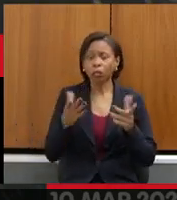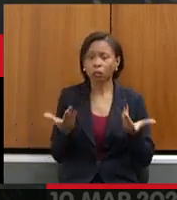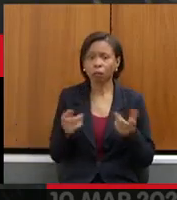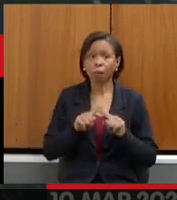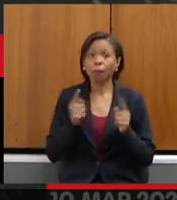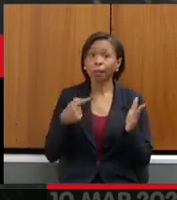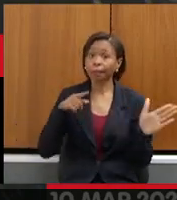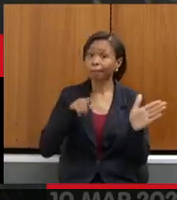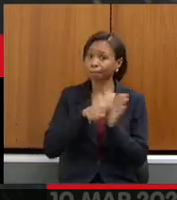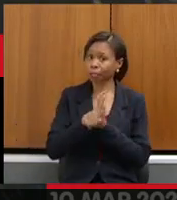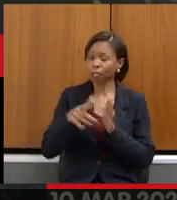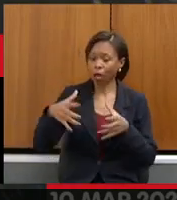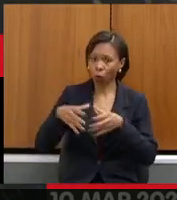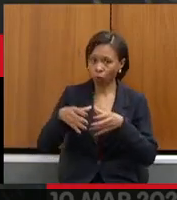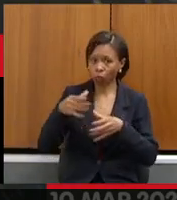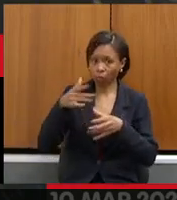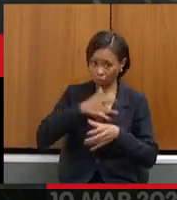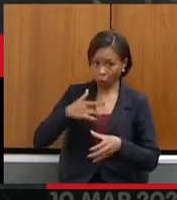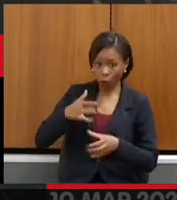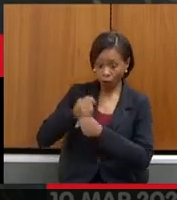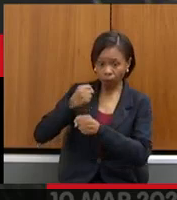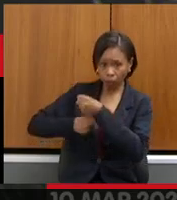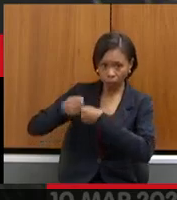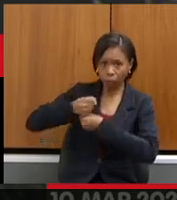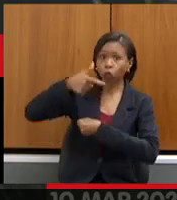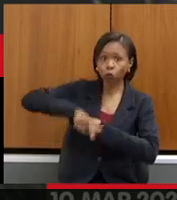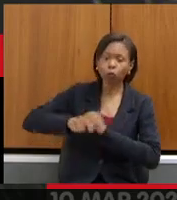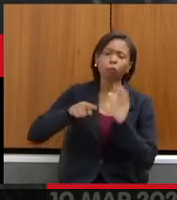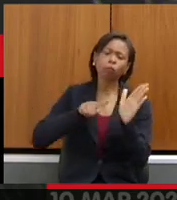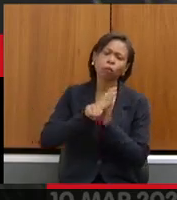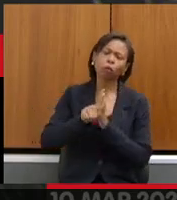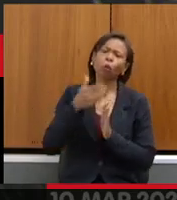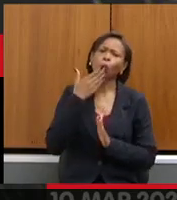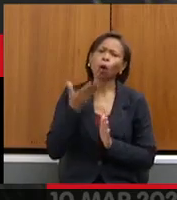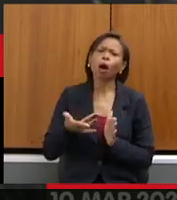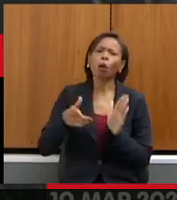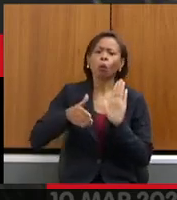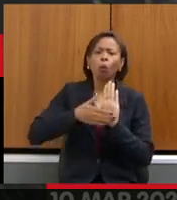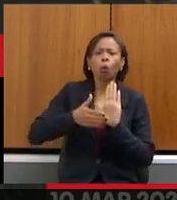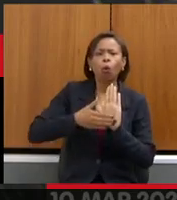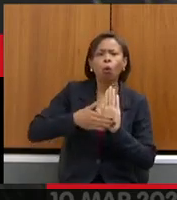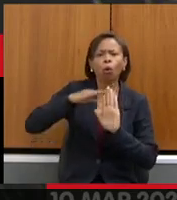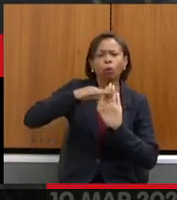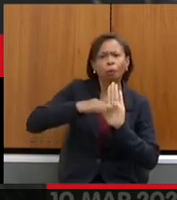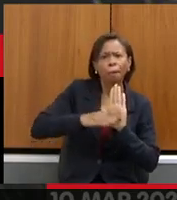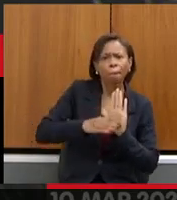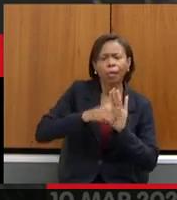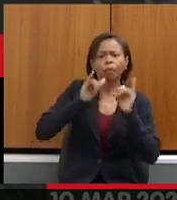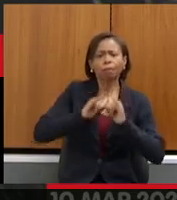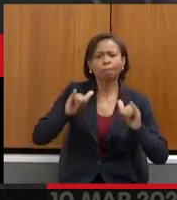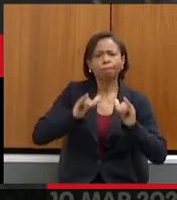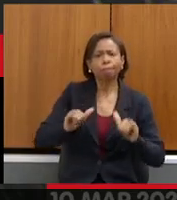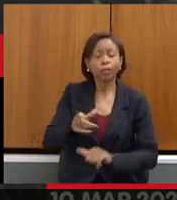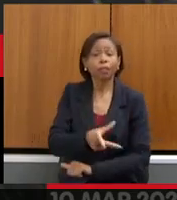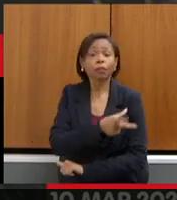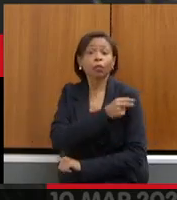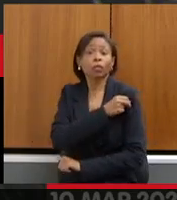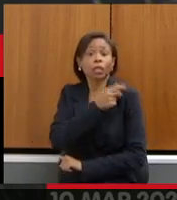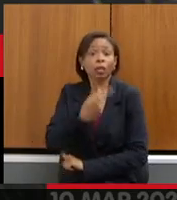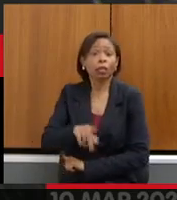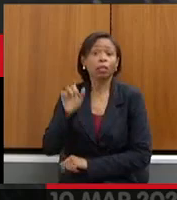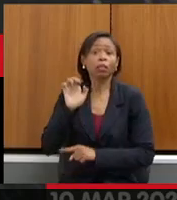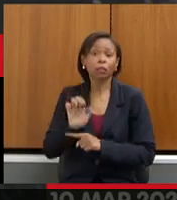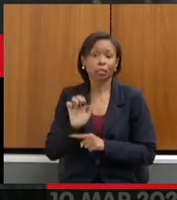pergunta que nós fizemos a comissão de saúde ano passado e faço novamente Qual é o plano estadual de vacinação um plano estadual que estabelece